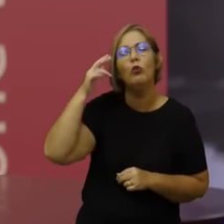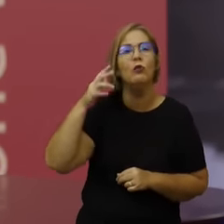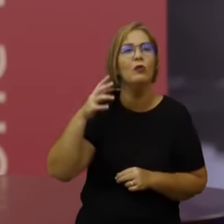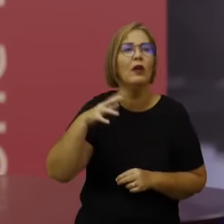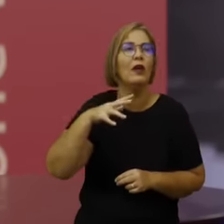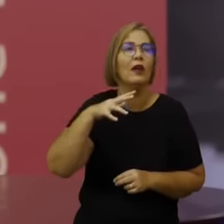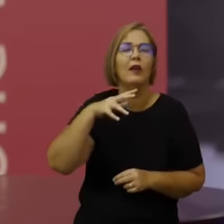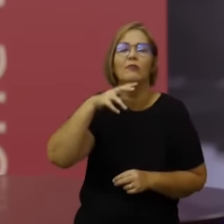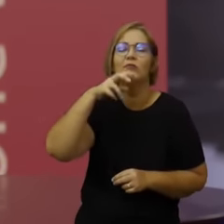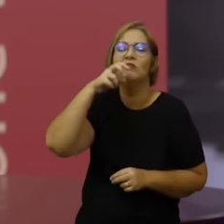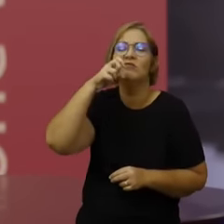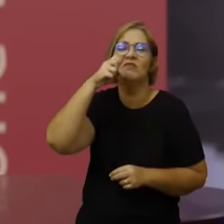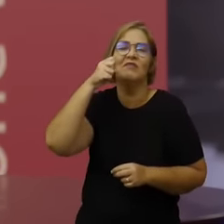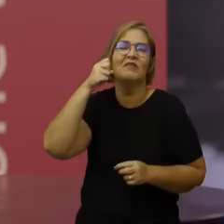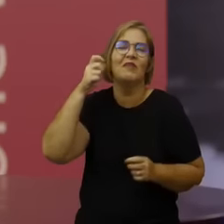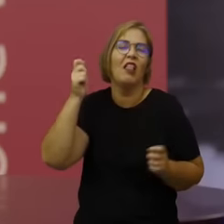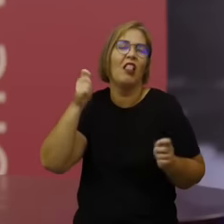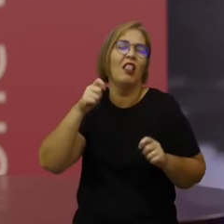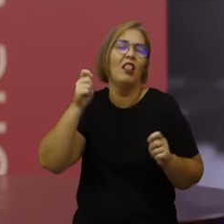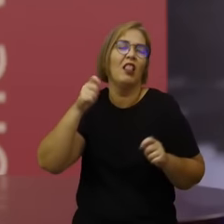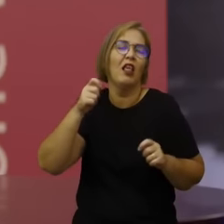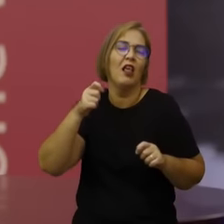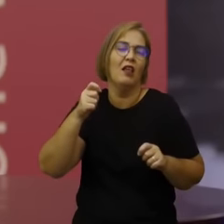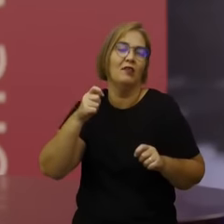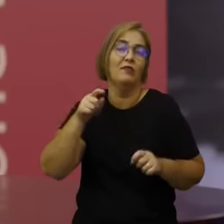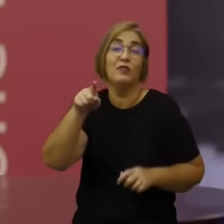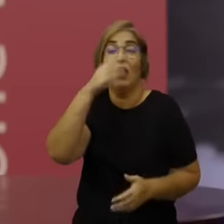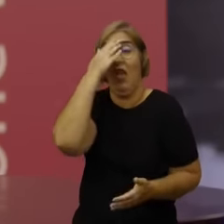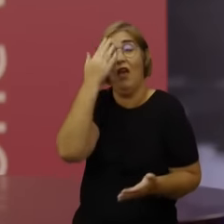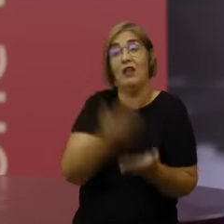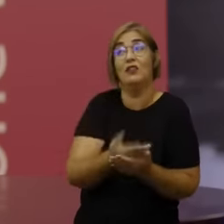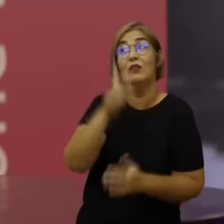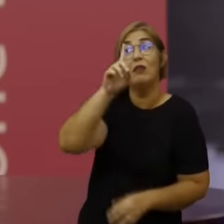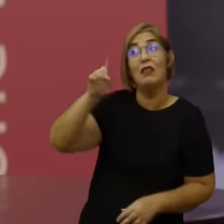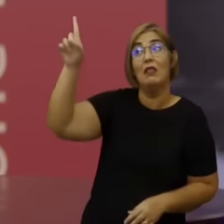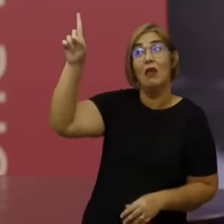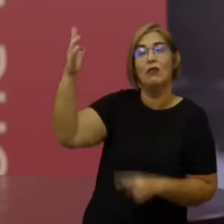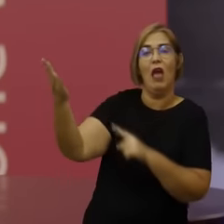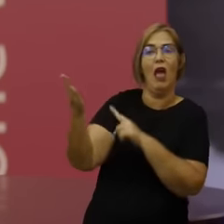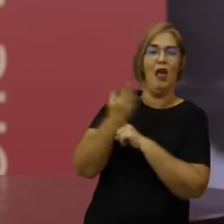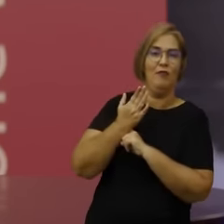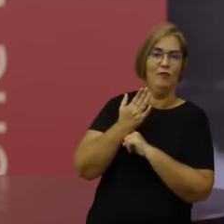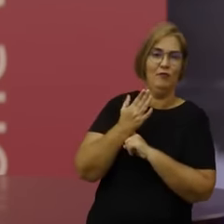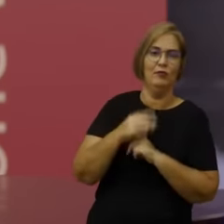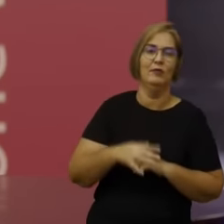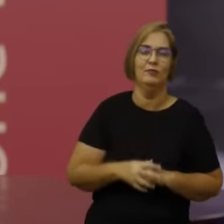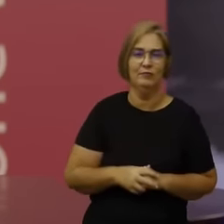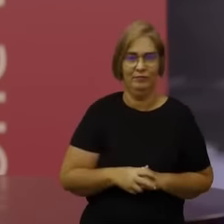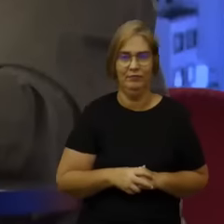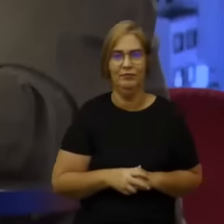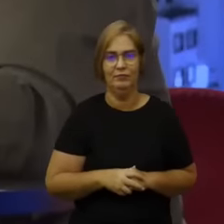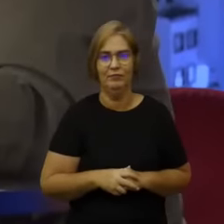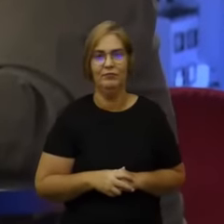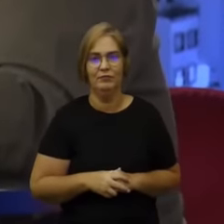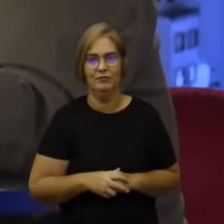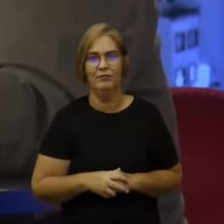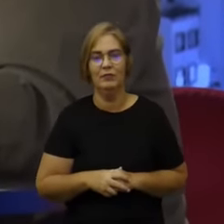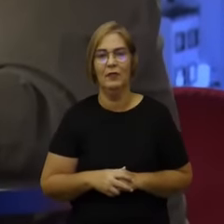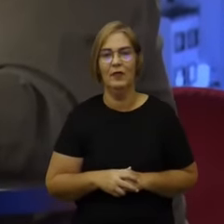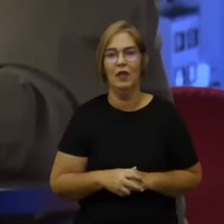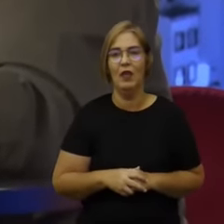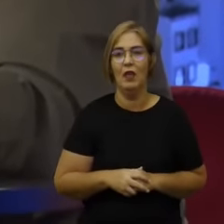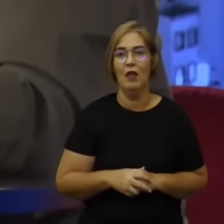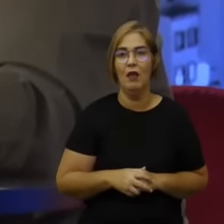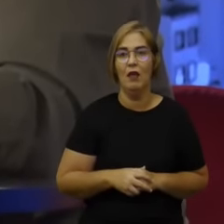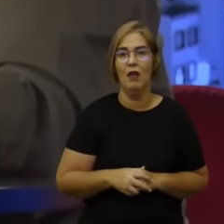humano em relação à sua finitude, não é? Eh, vamos lembrar que o Frankenstein, o Dr. Frankenstein, também